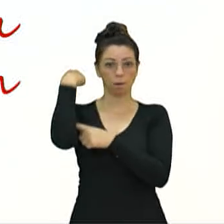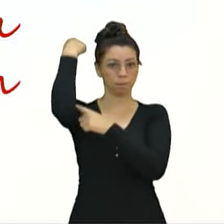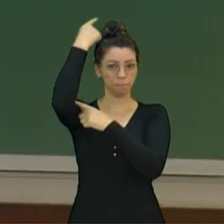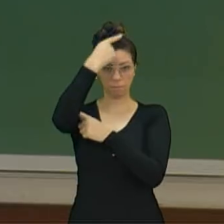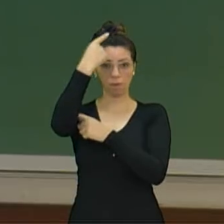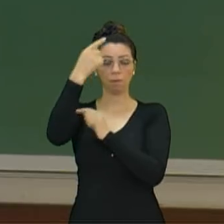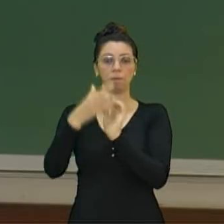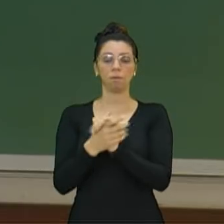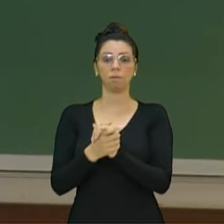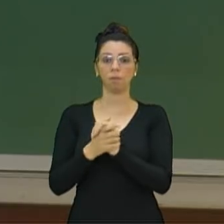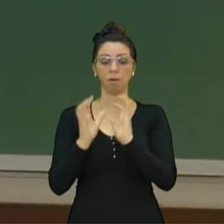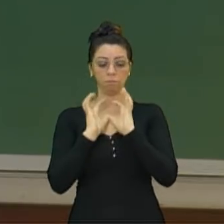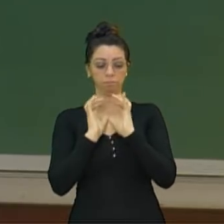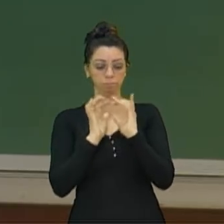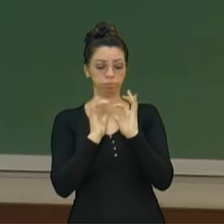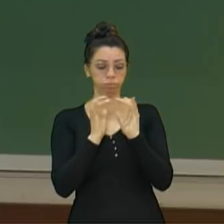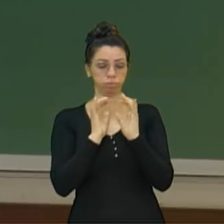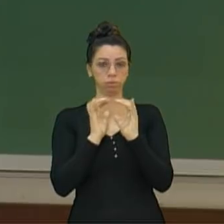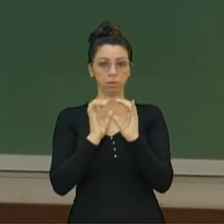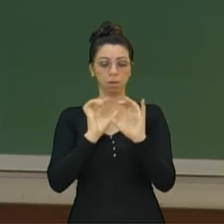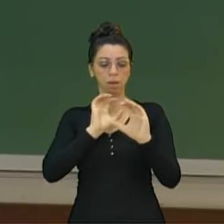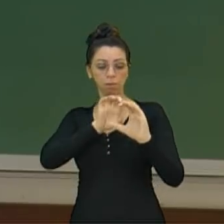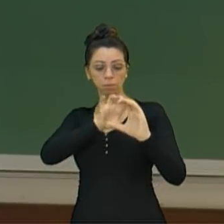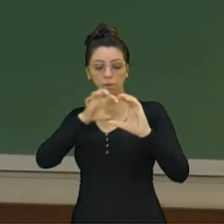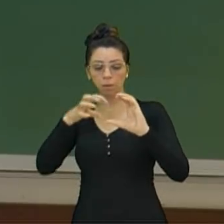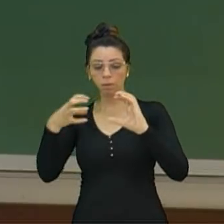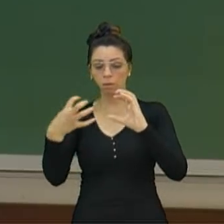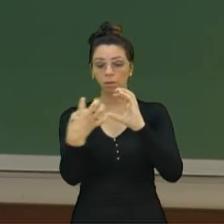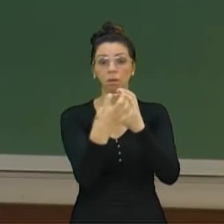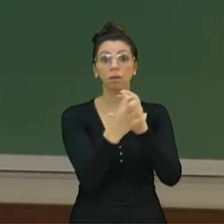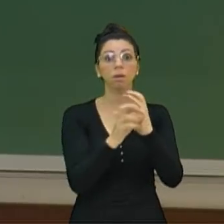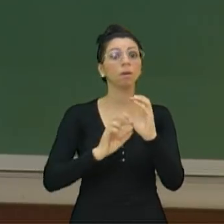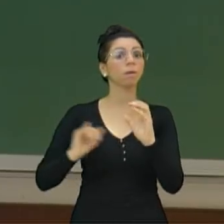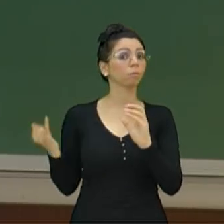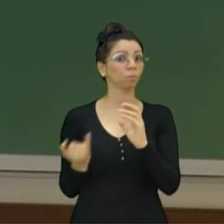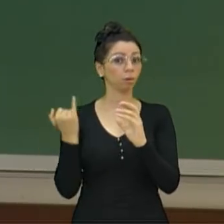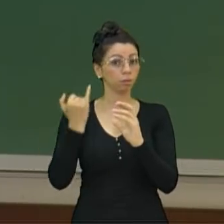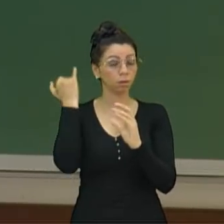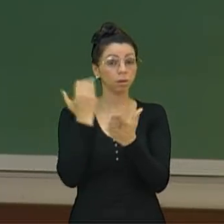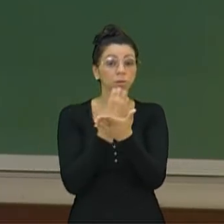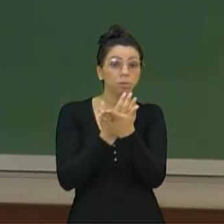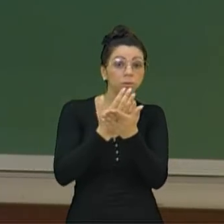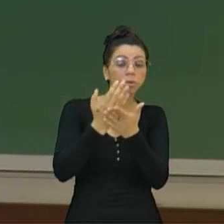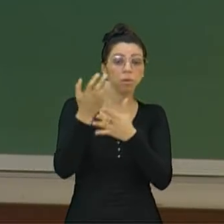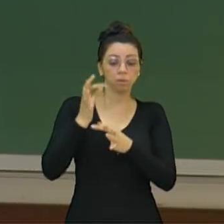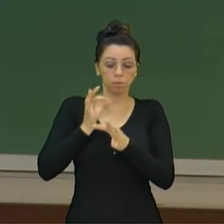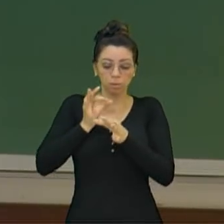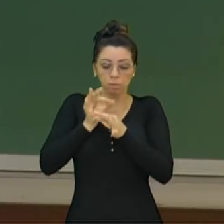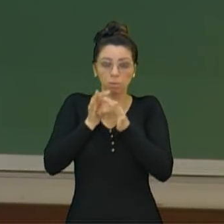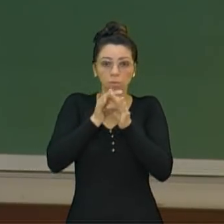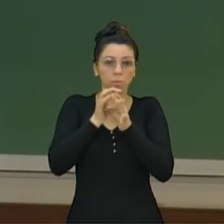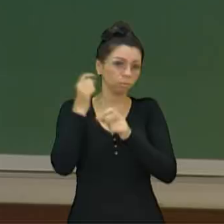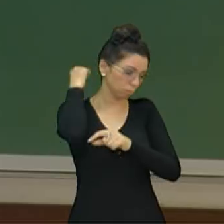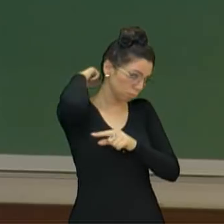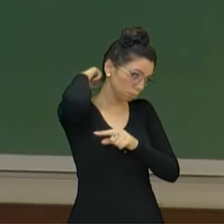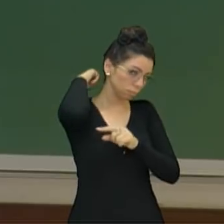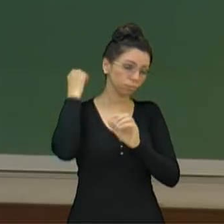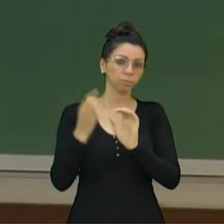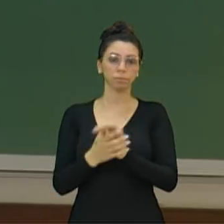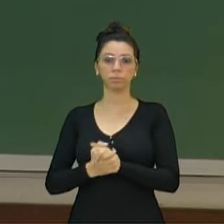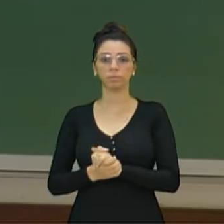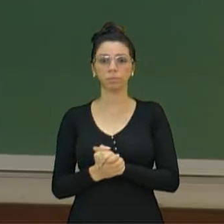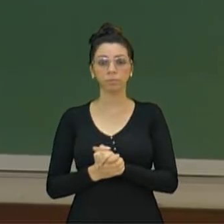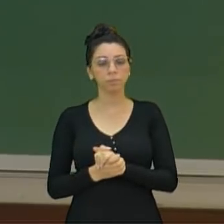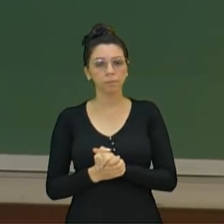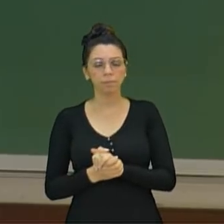importantes: cérebro, cerebelo, tronco encefálico e o início da nossa medula espinal. Será que